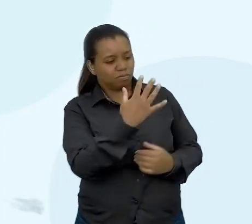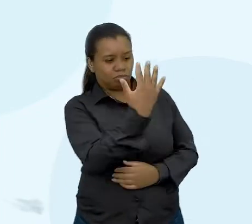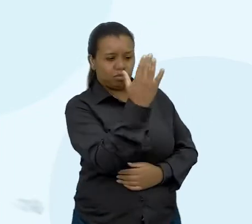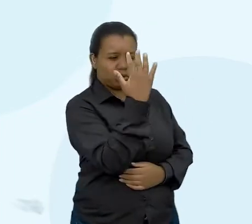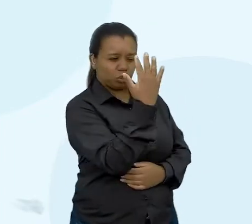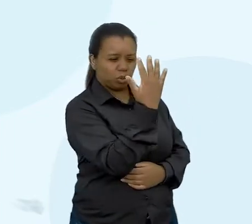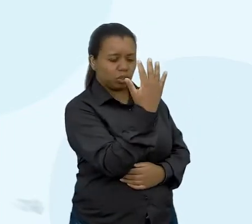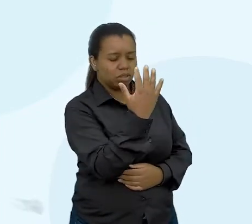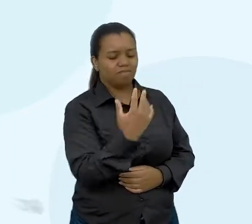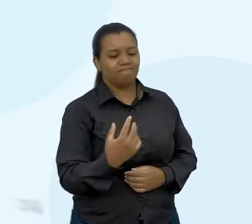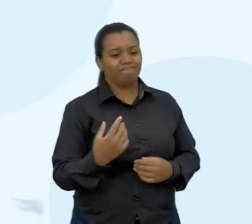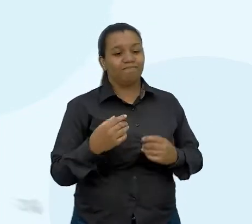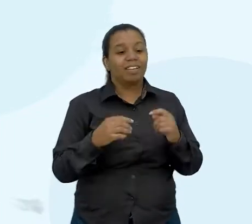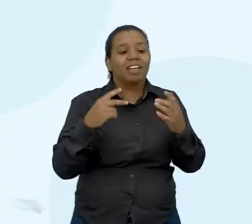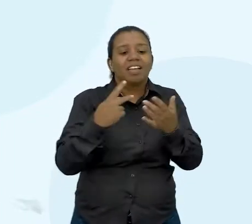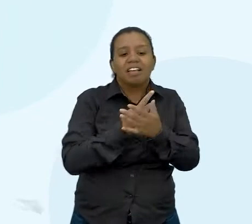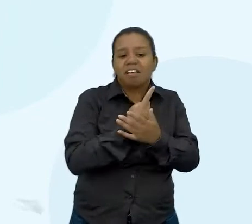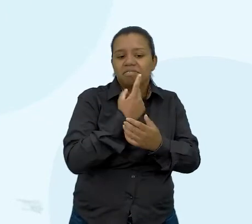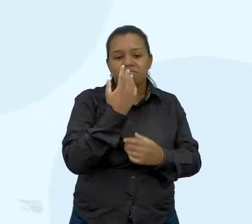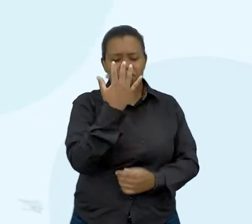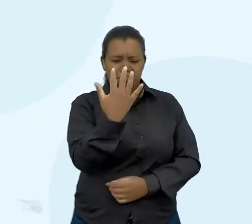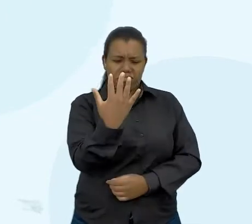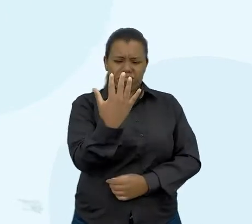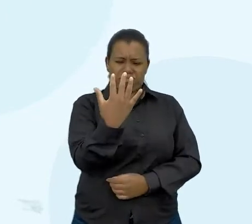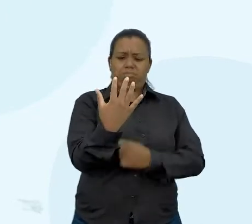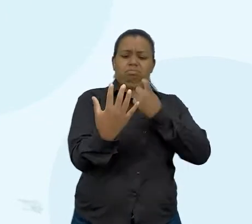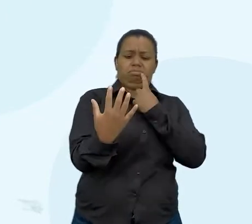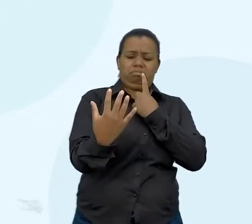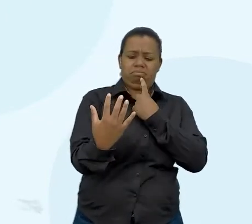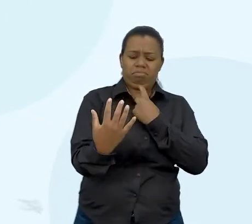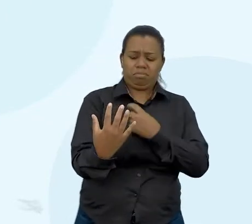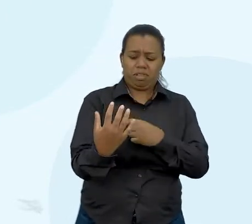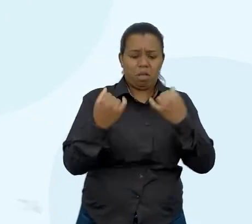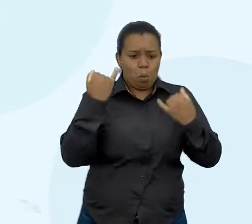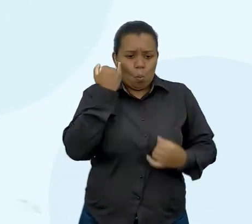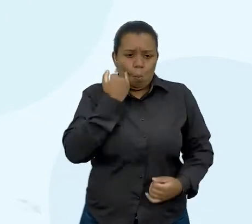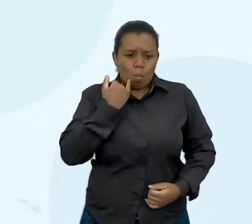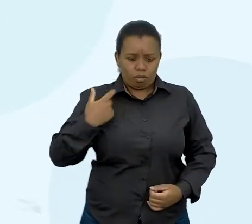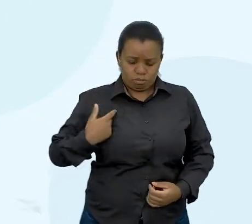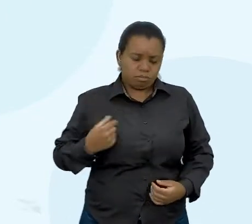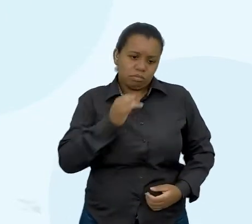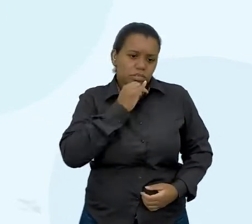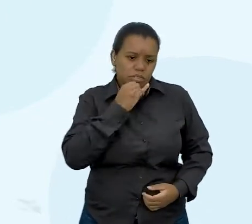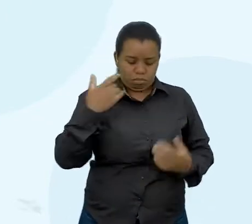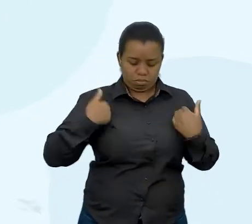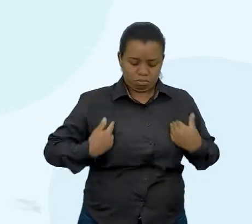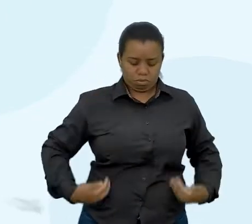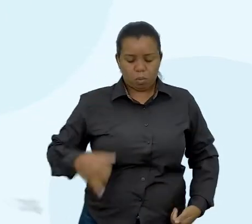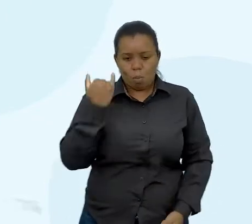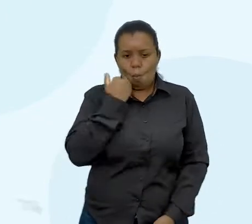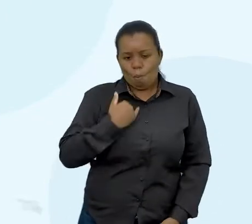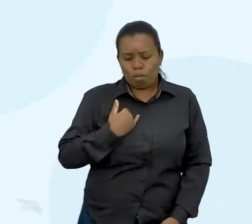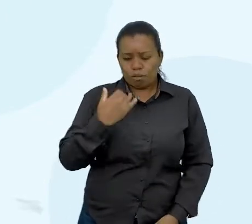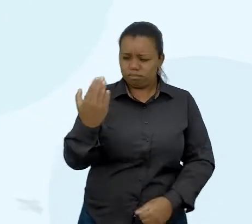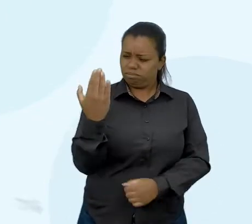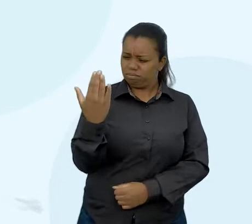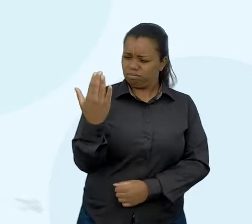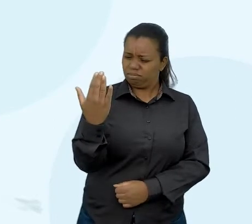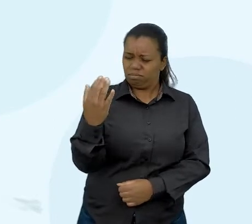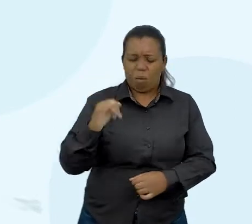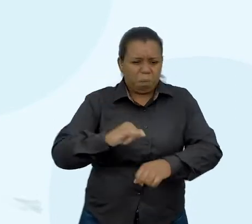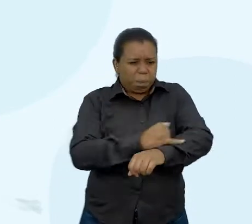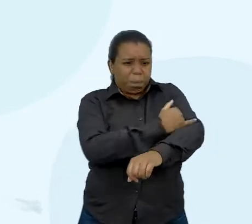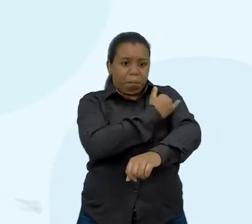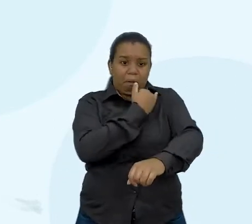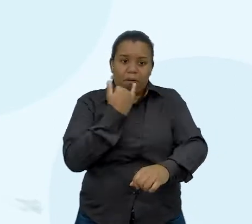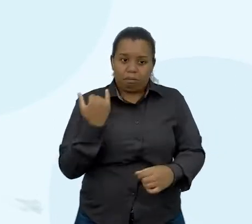imagem. Então, por exemplo, eu estou magra. E aí eu acho que eu estou absurdamente acima do peso e